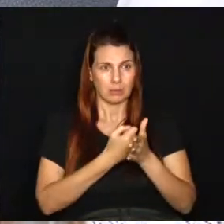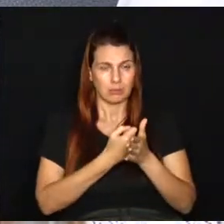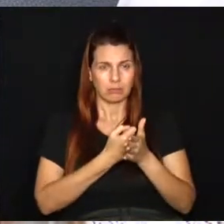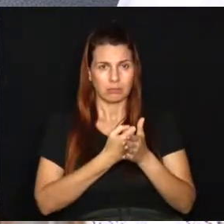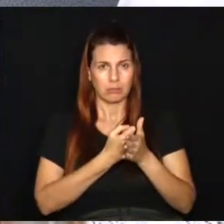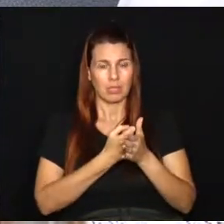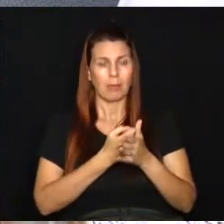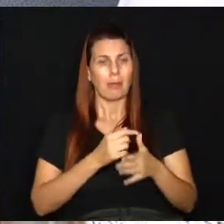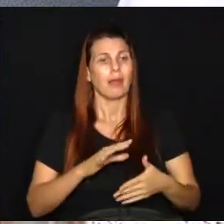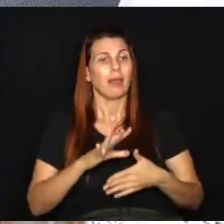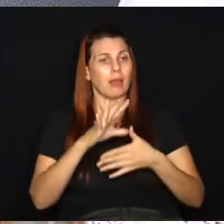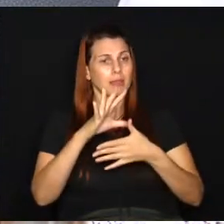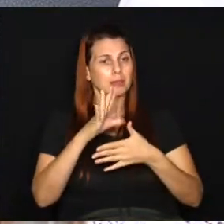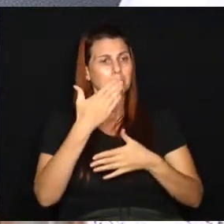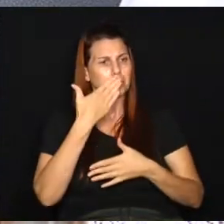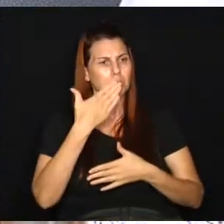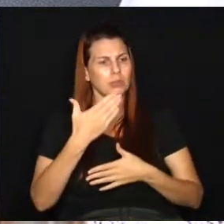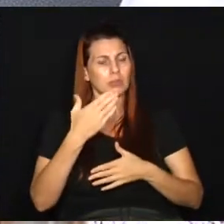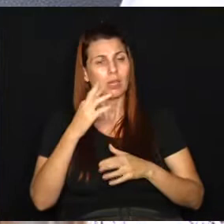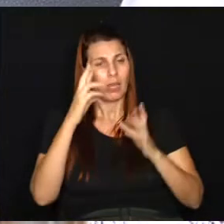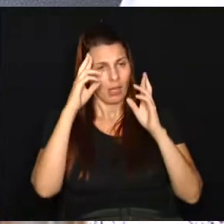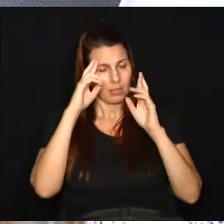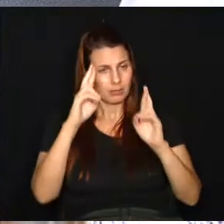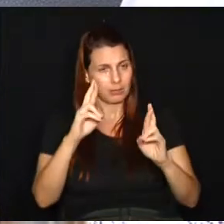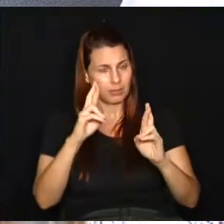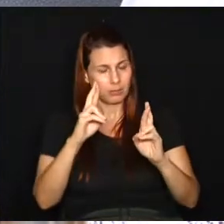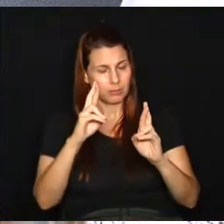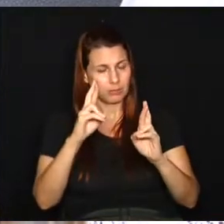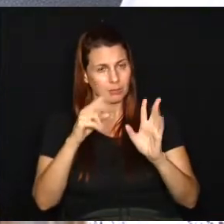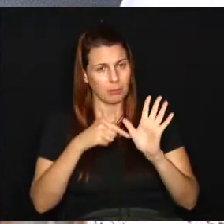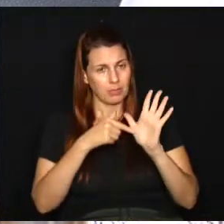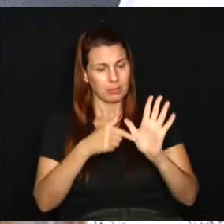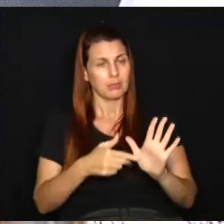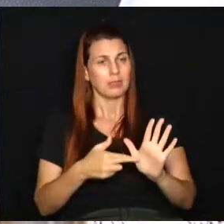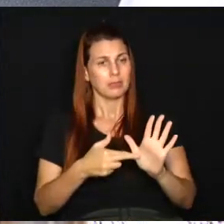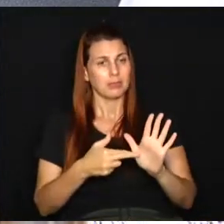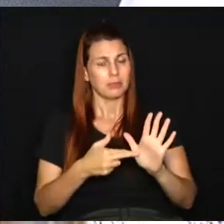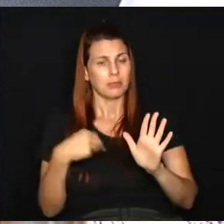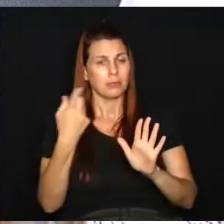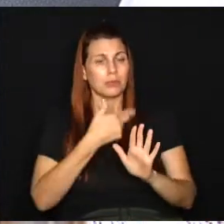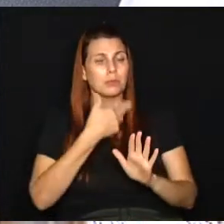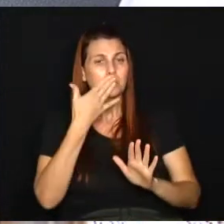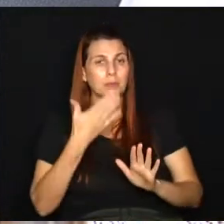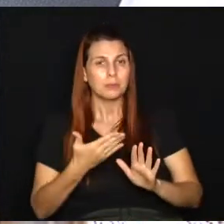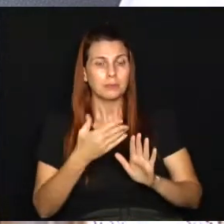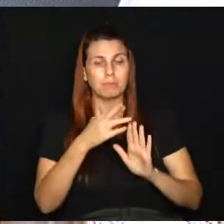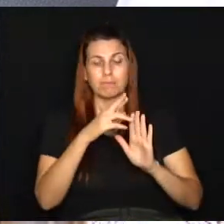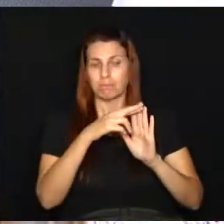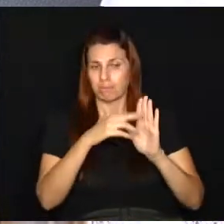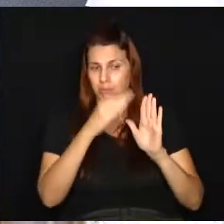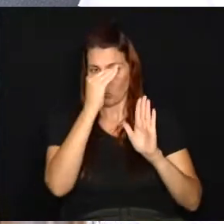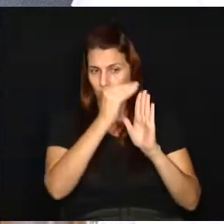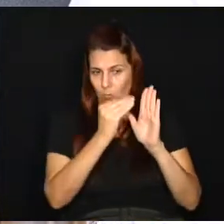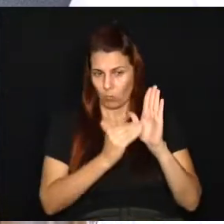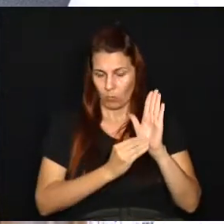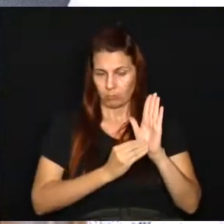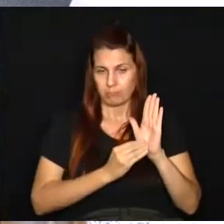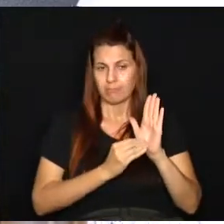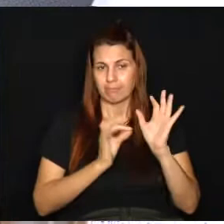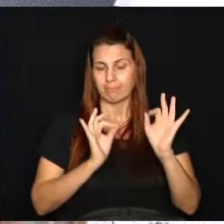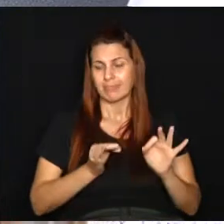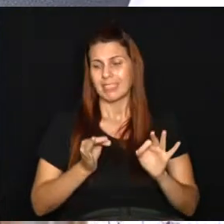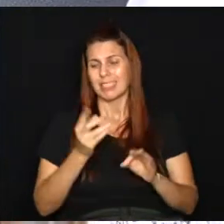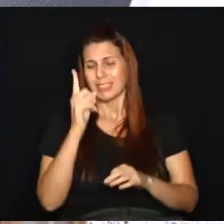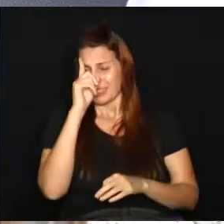pelo respeito e reconhecimento. Aqui no Brasil, nós lutamos pela regulamentação. É bem difícil falar